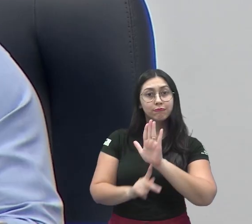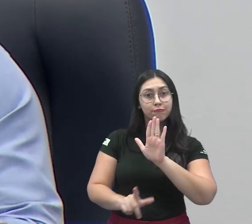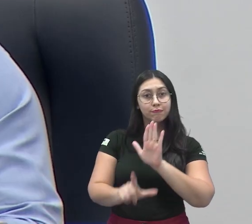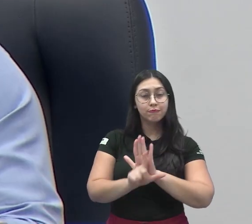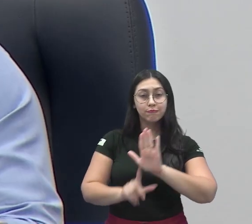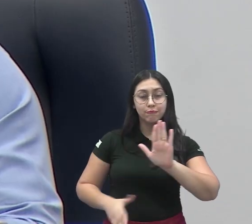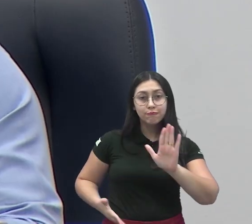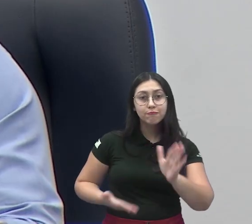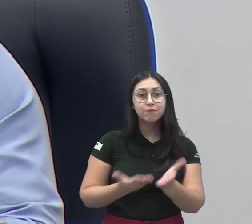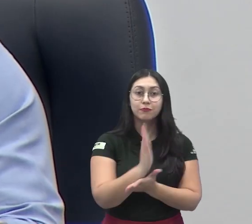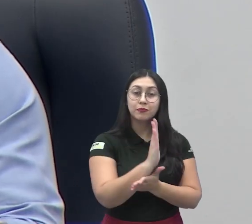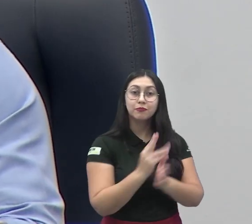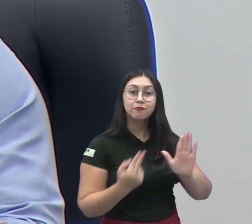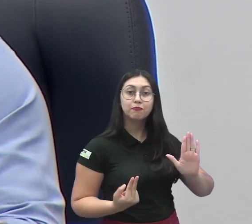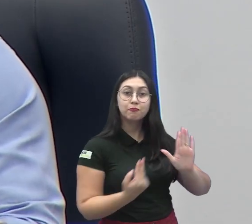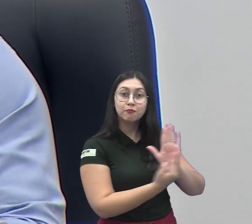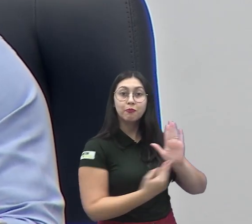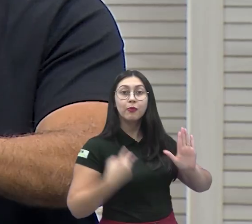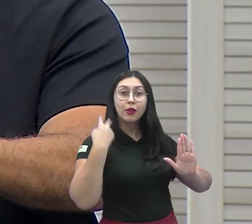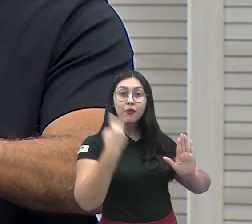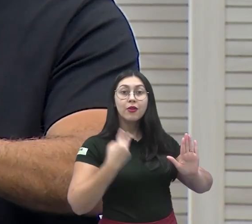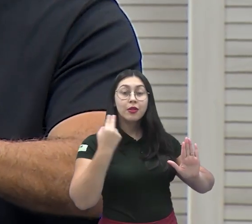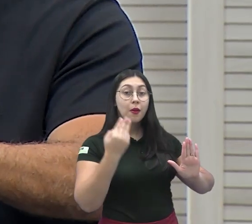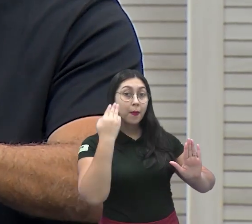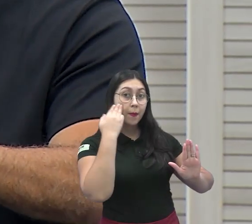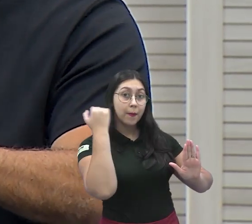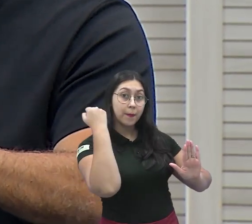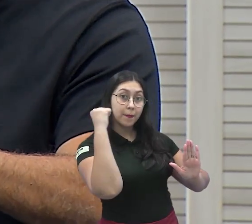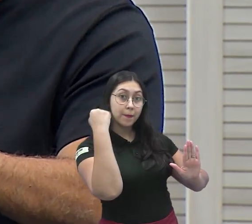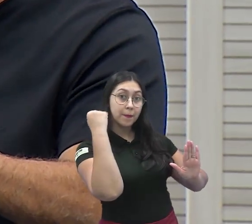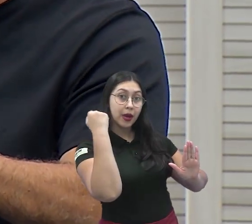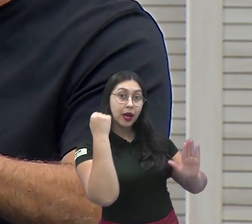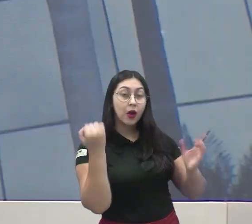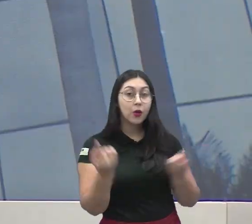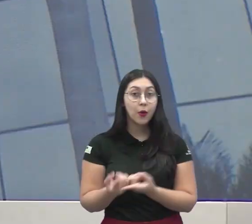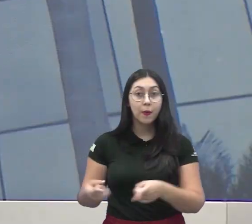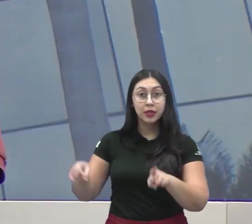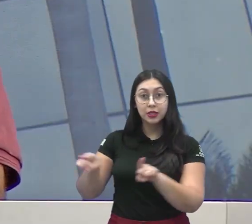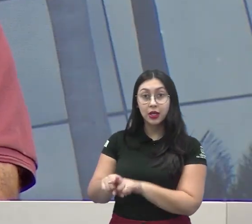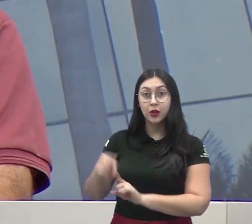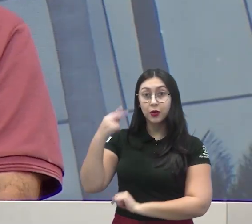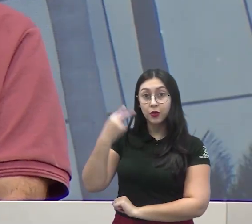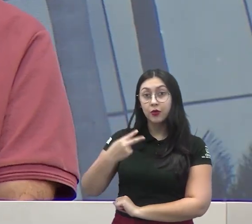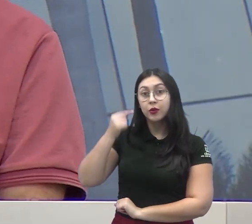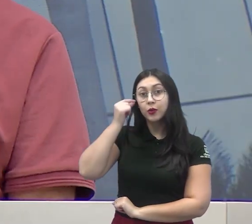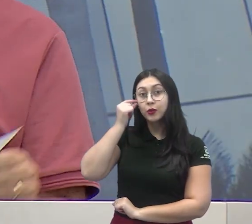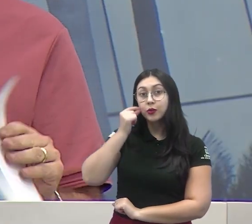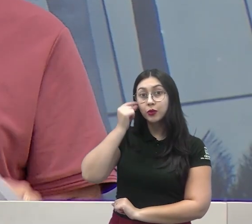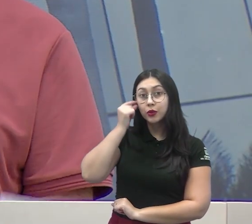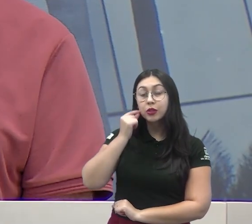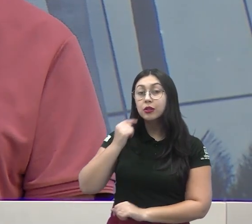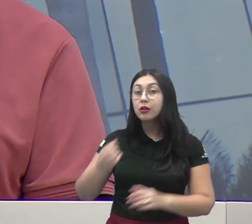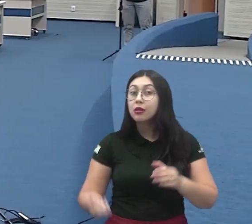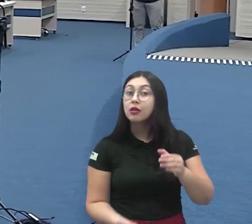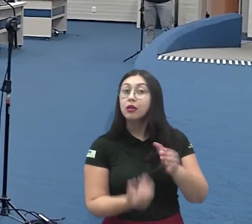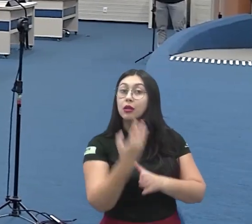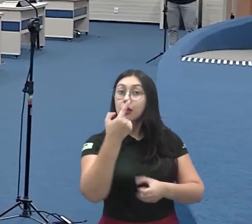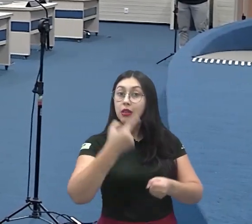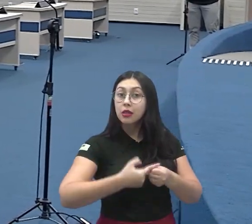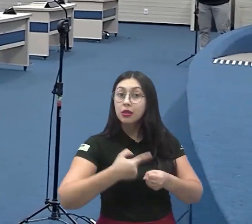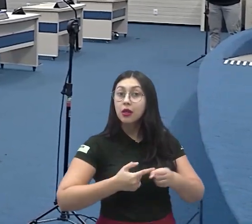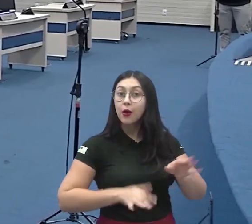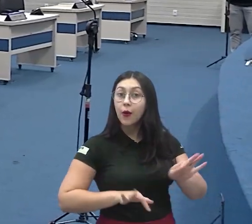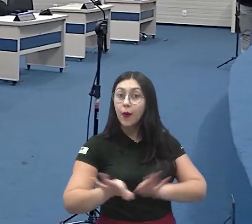aval favorável dos parlamentares o projeto do vereador Marcão da Academia, em coautoria com o vereador Gilson Campos, que cria